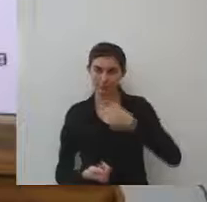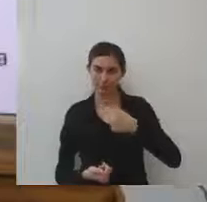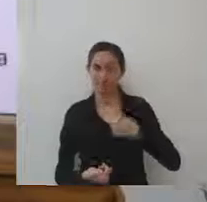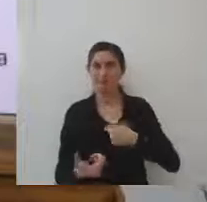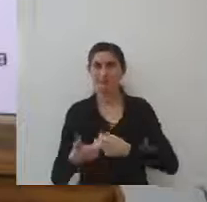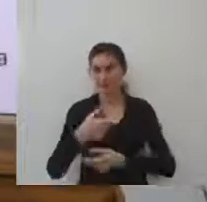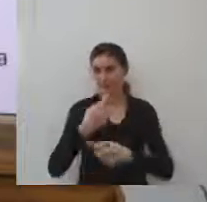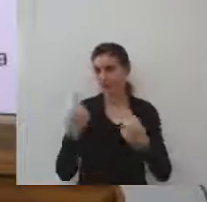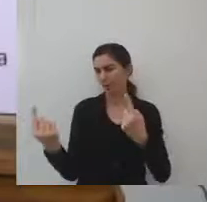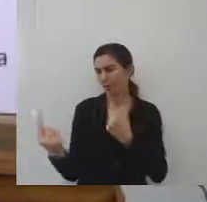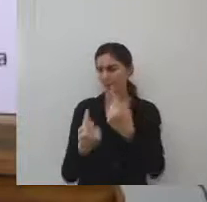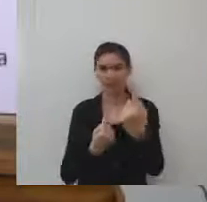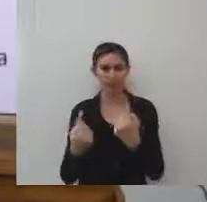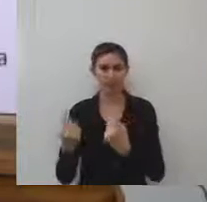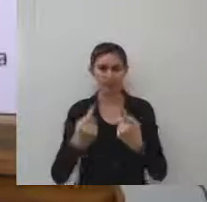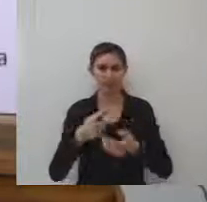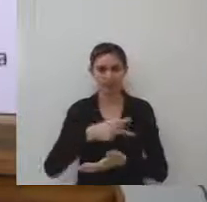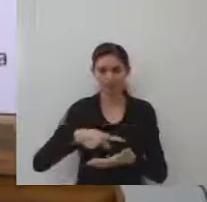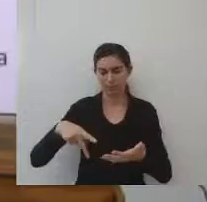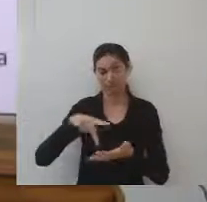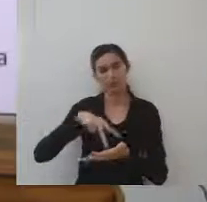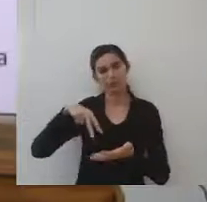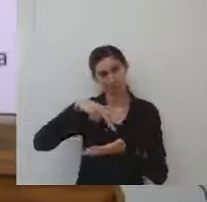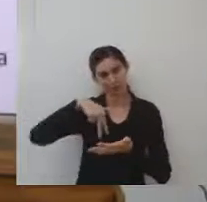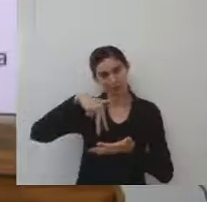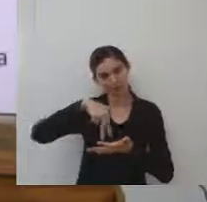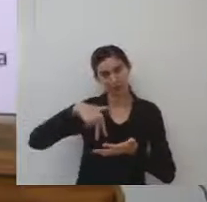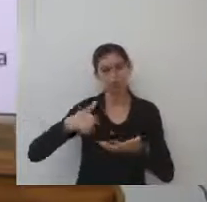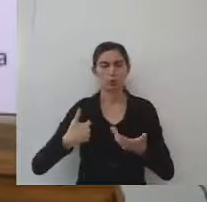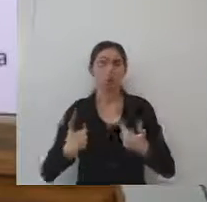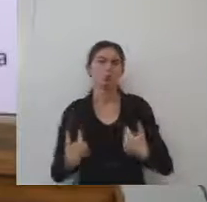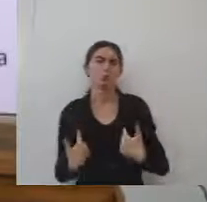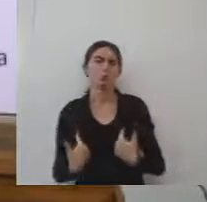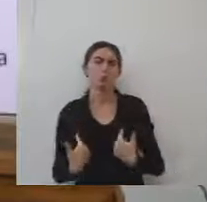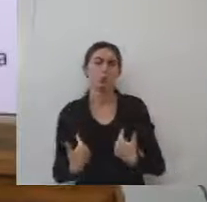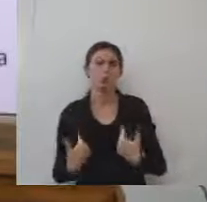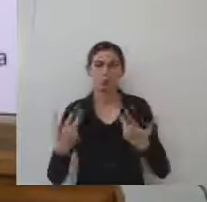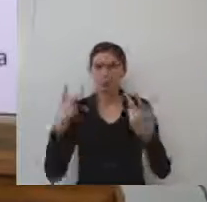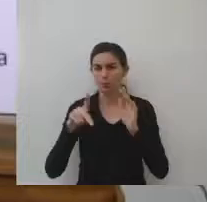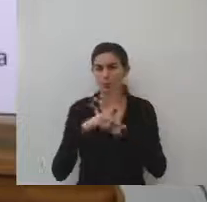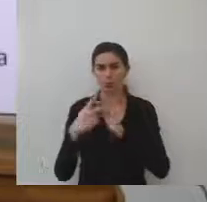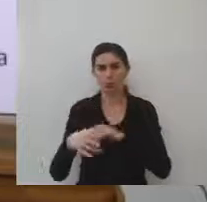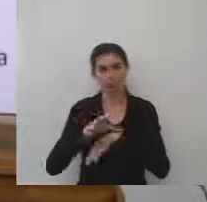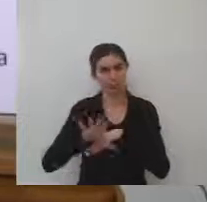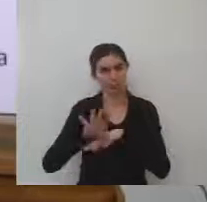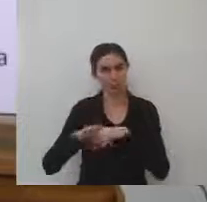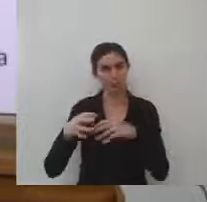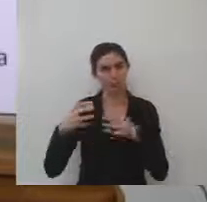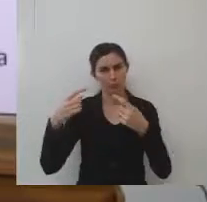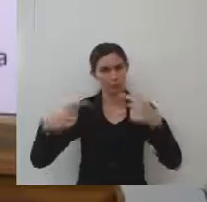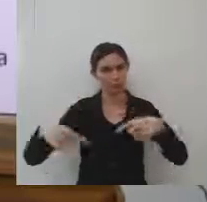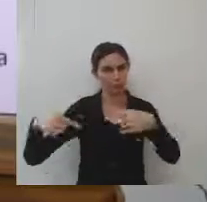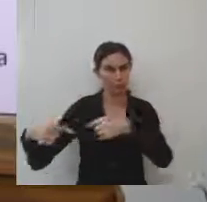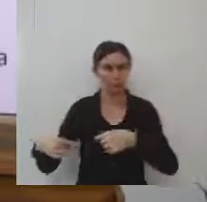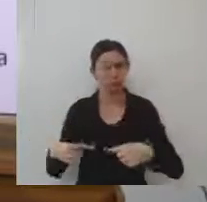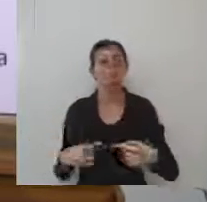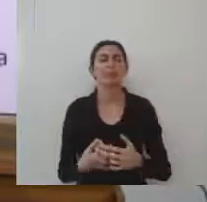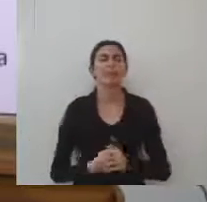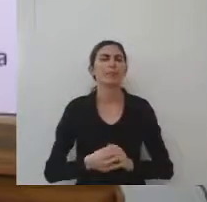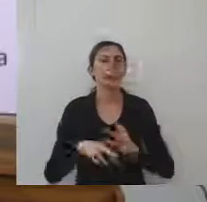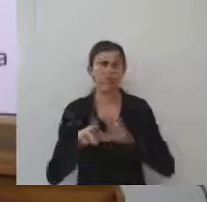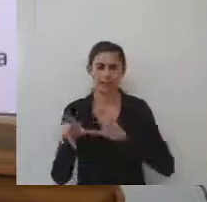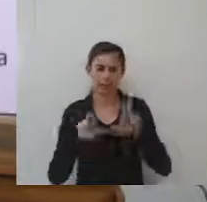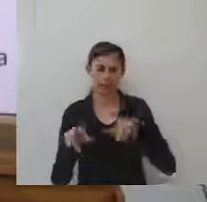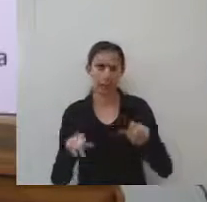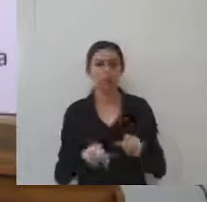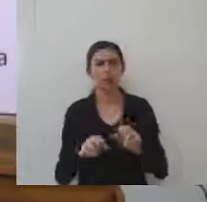dos componentes que estão dançando no próprio concurso, né? Vários tipos de competições de dança, como